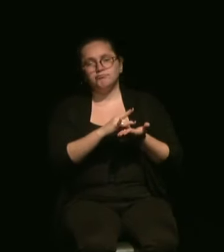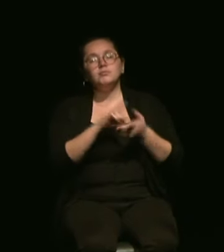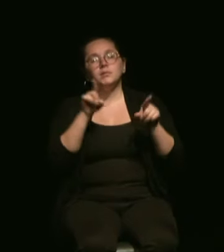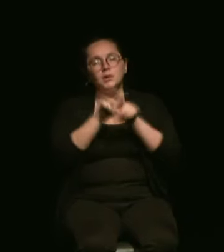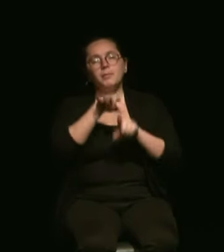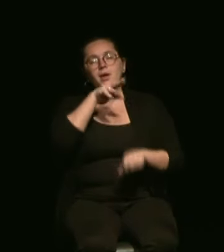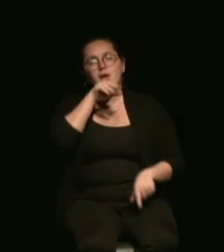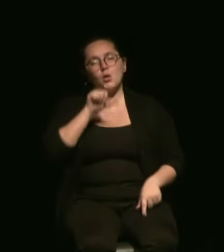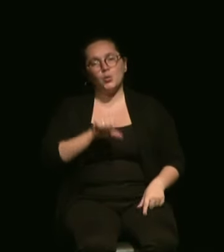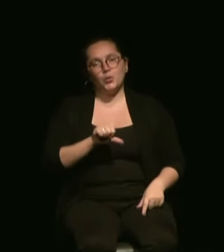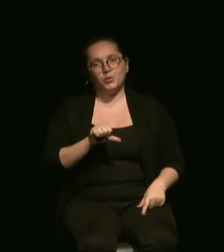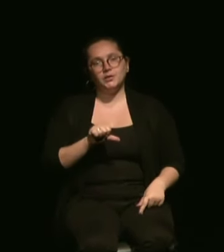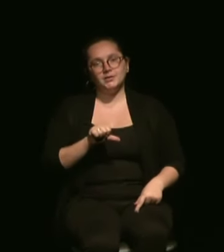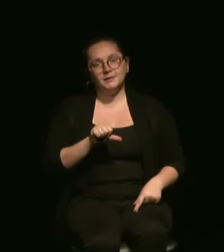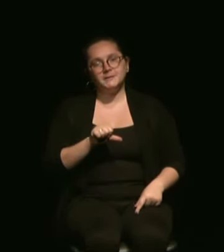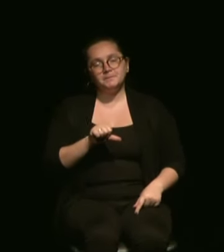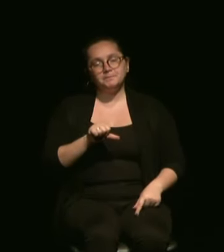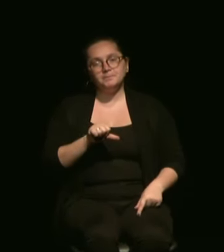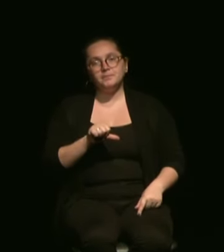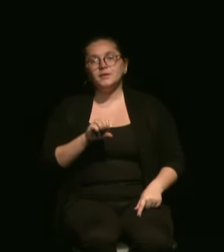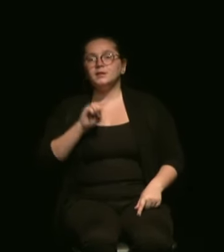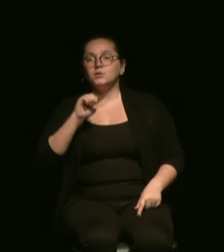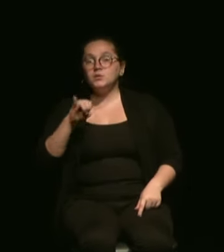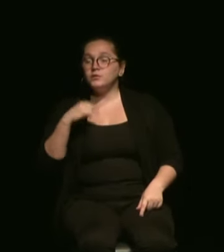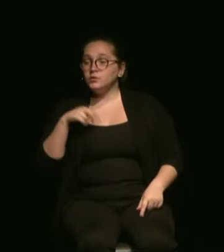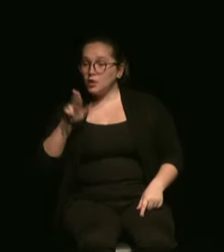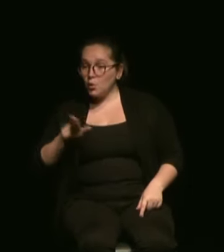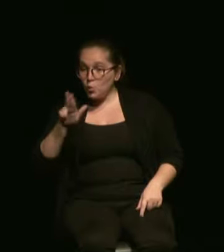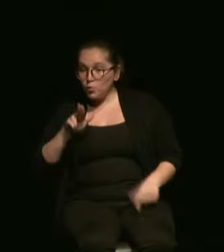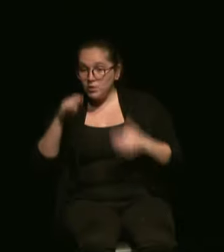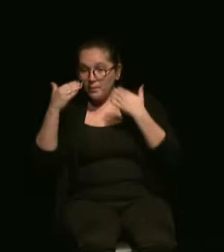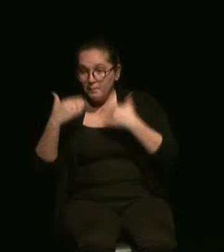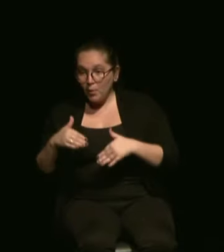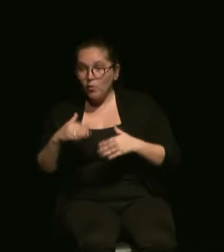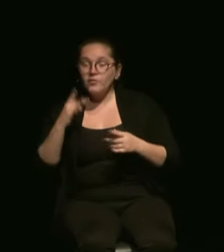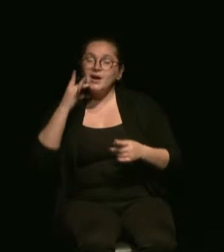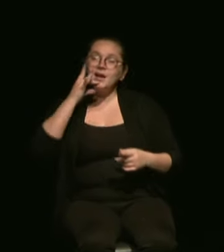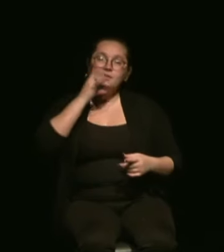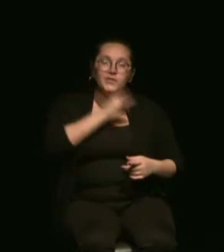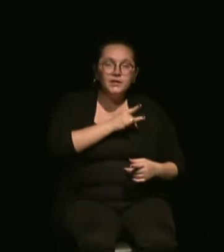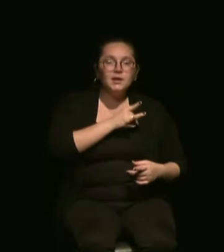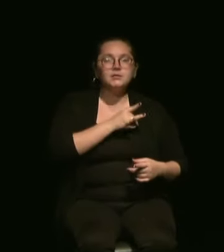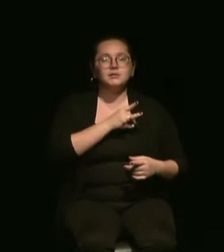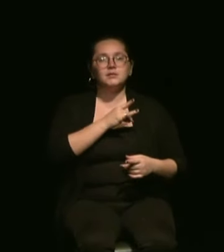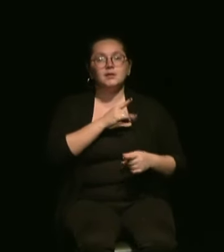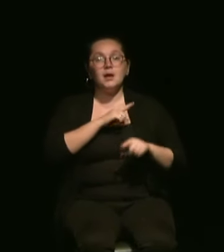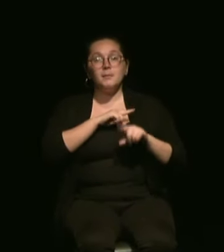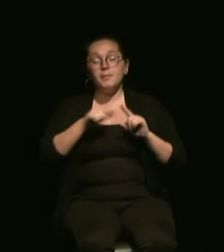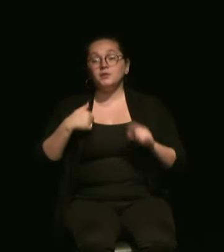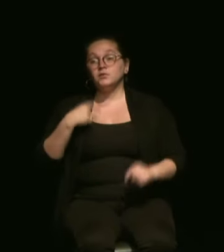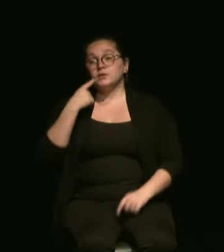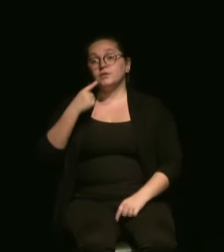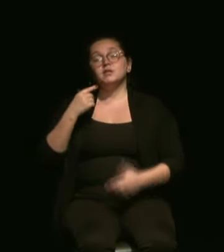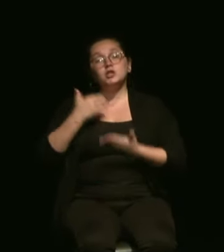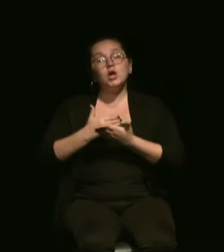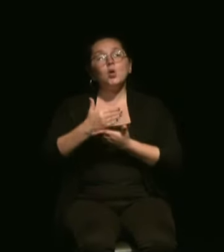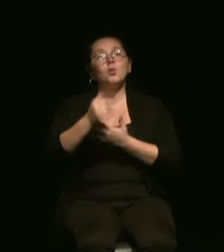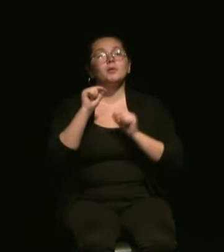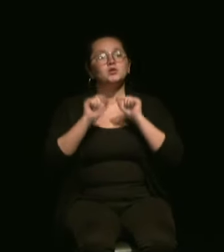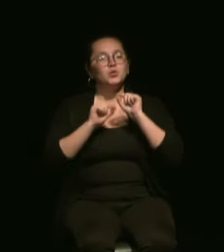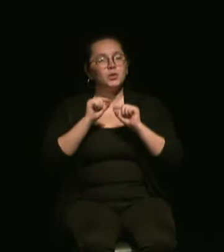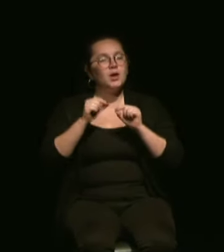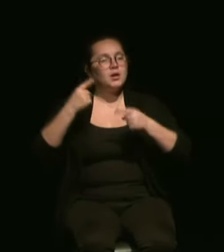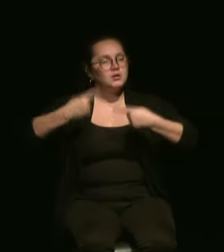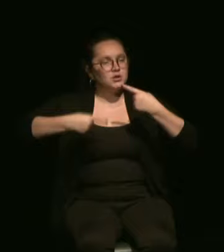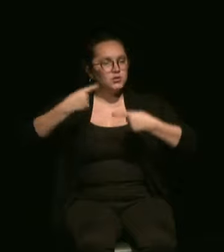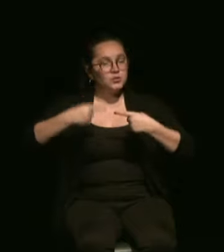Então, qualquer uso de provas evidenciais de que o Holocausto existiu já é permitir a discussão se ele